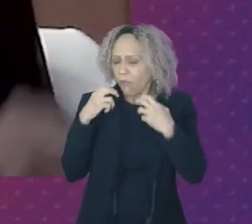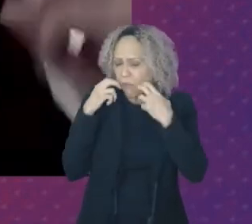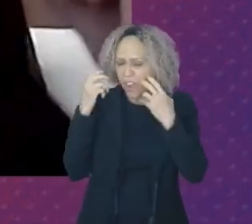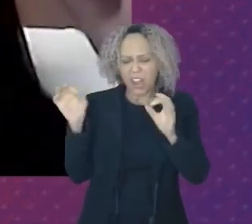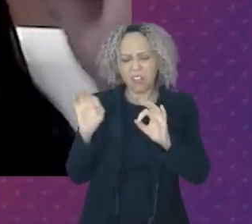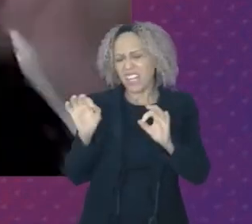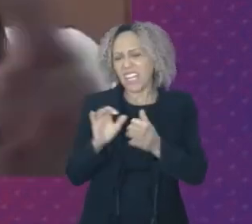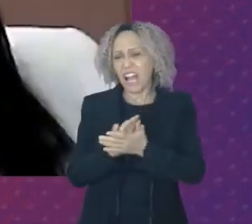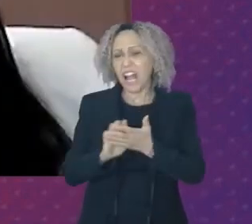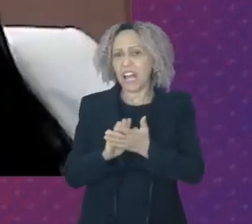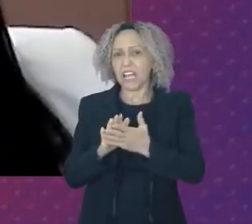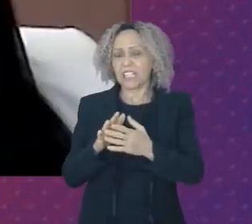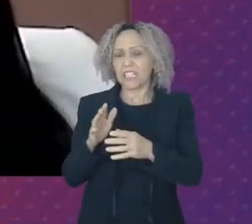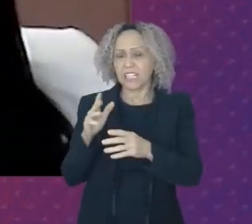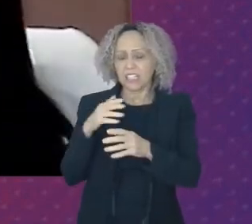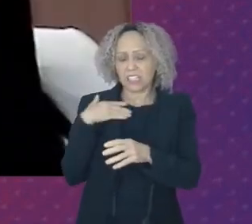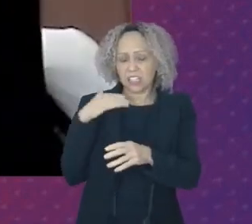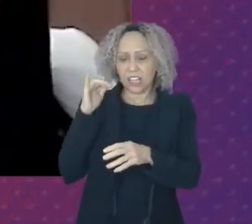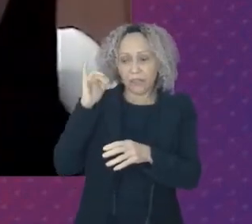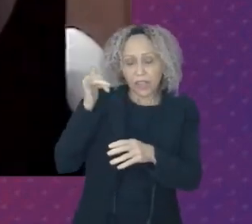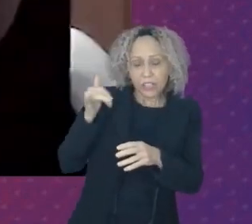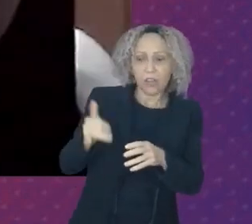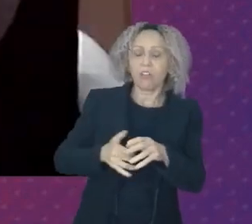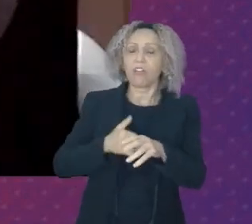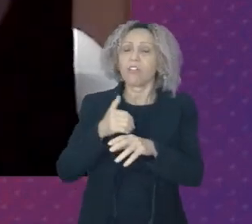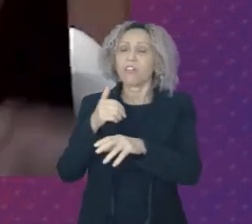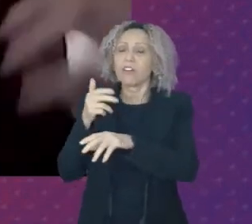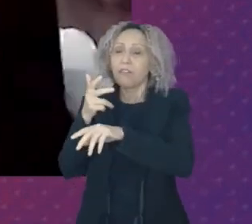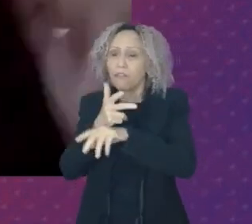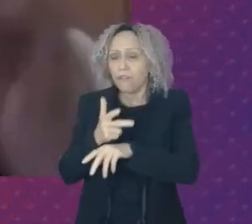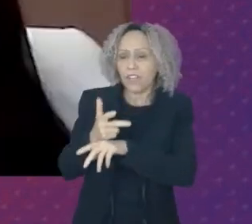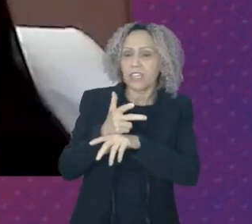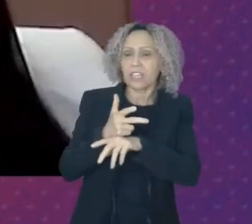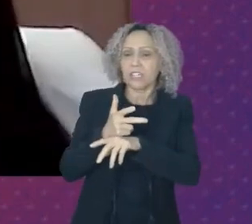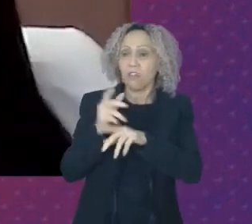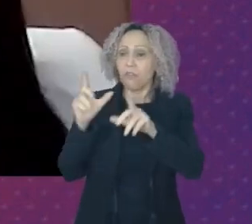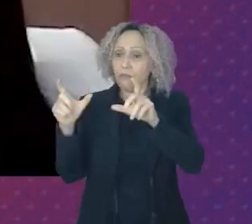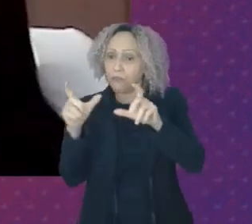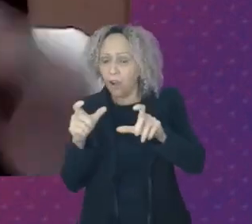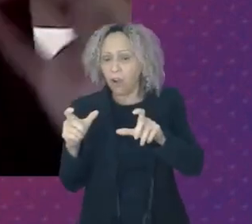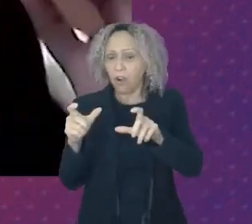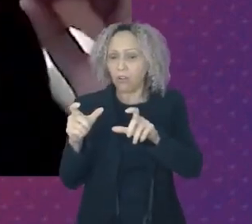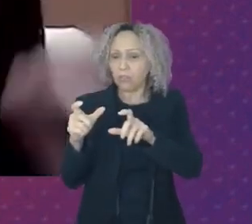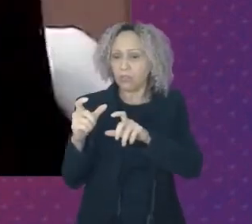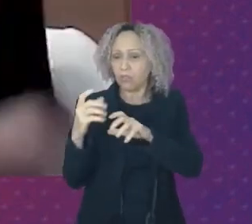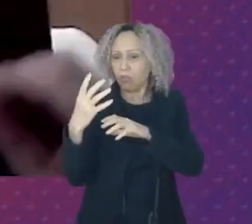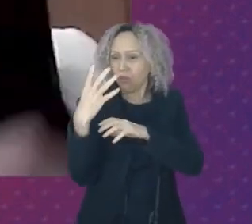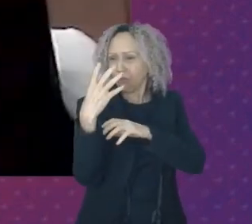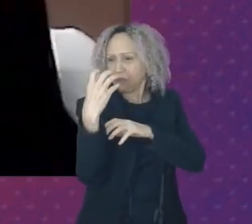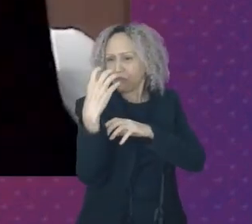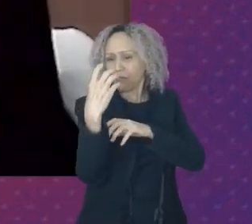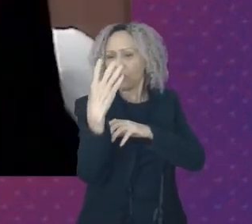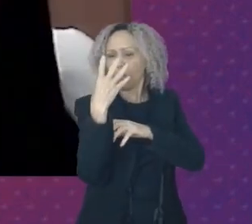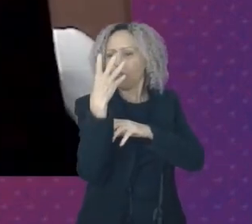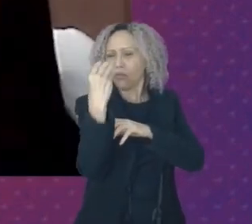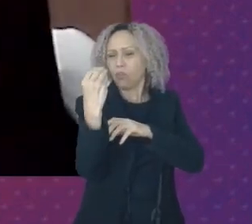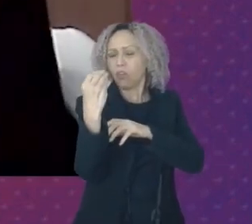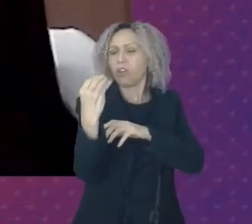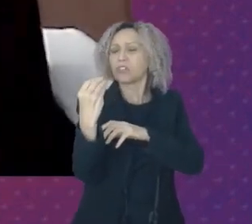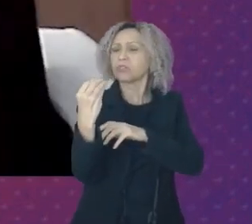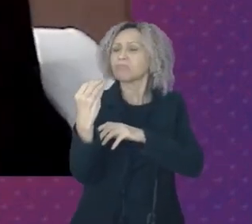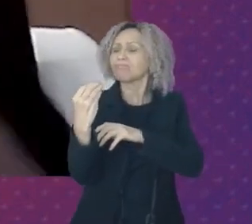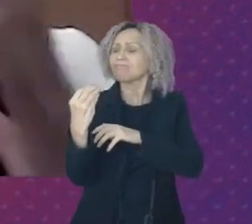gravar vídeo, sem vergonha de fazer foto, sem vergonha de fazer selfie, sem vergonha de postar nas suas redes